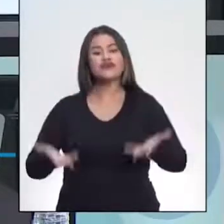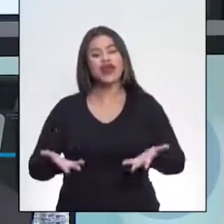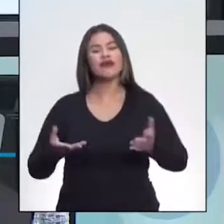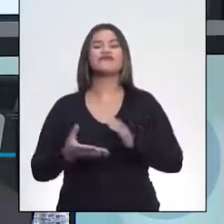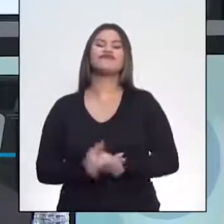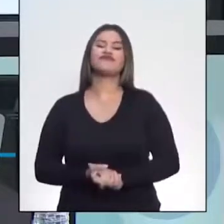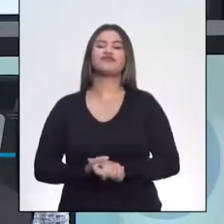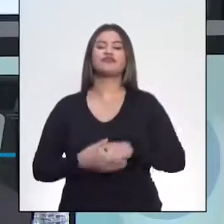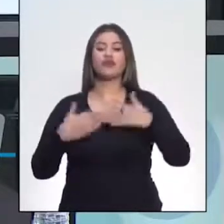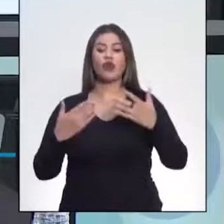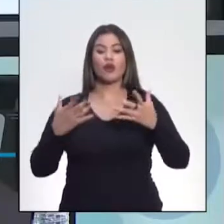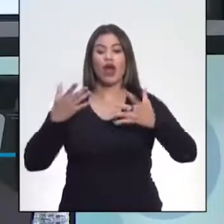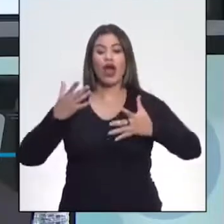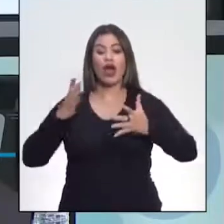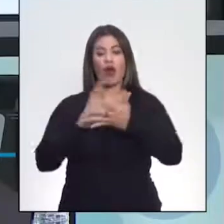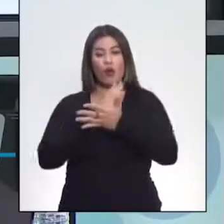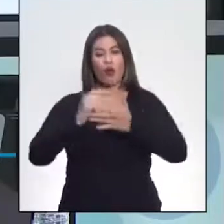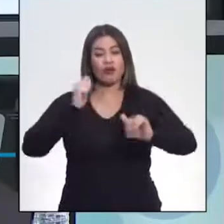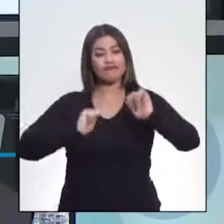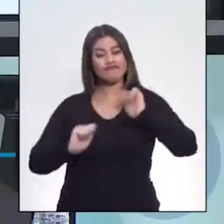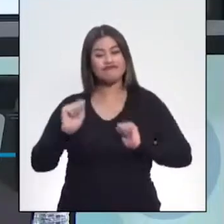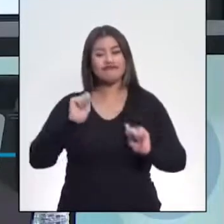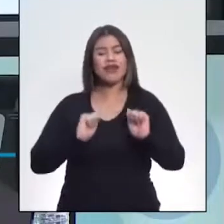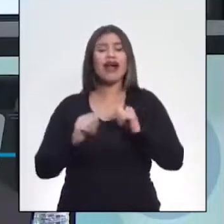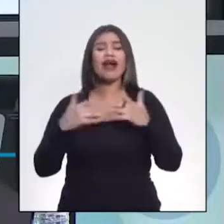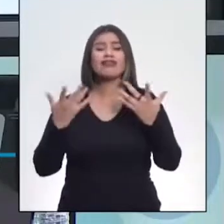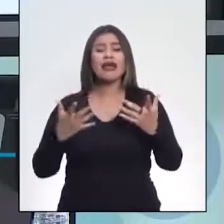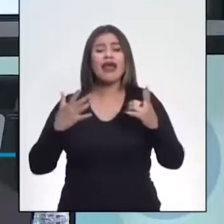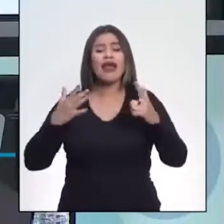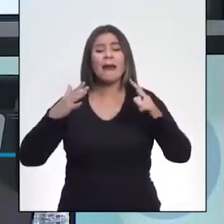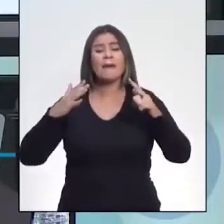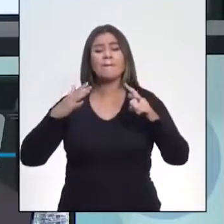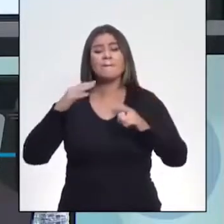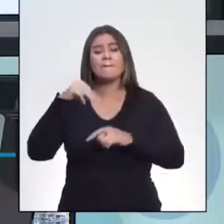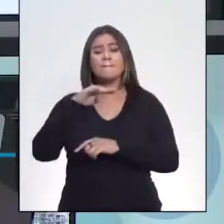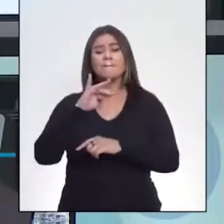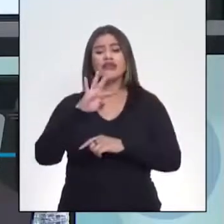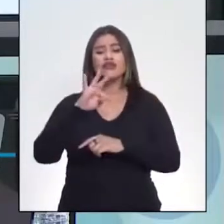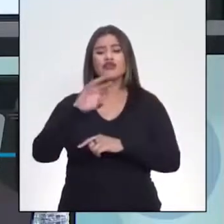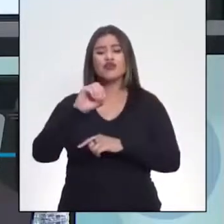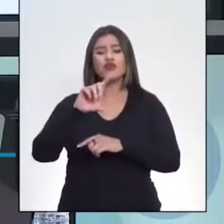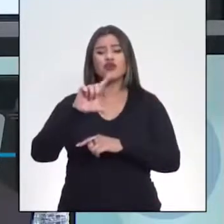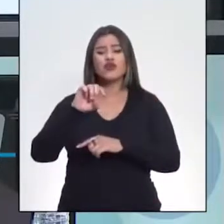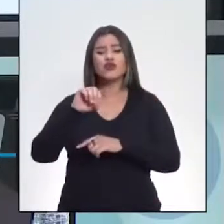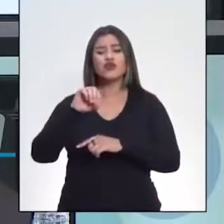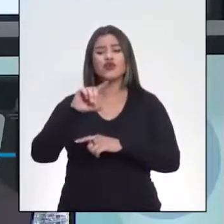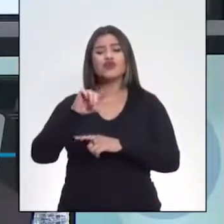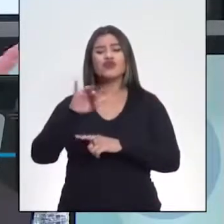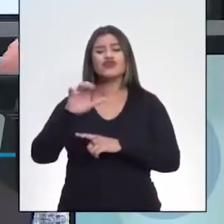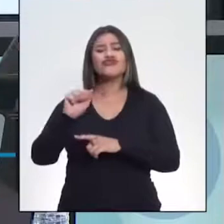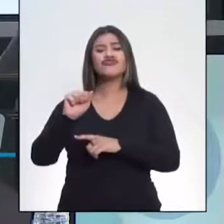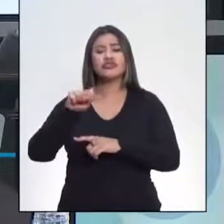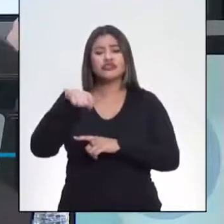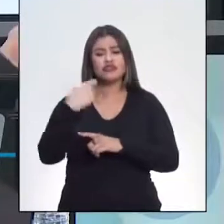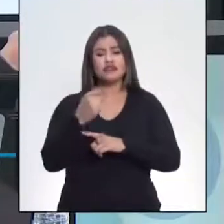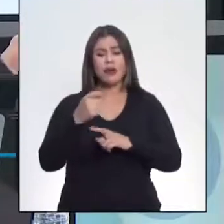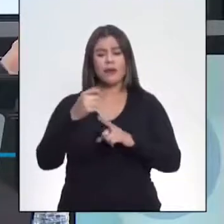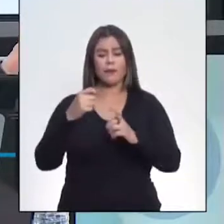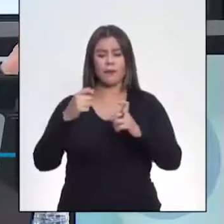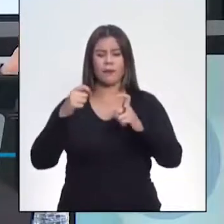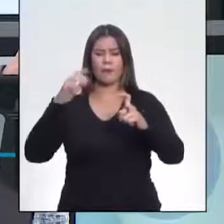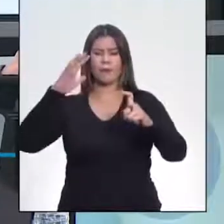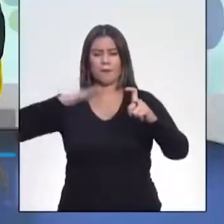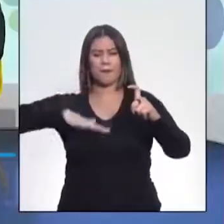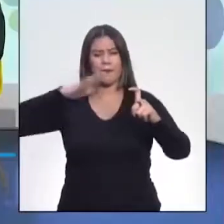mitologia grega vamos lá então quem respondeu Olimpíadas respondeu corretamente alguns falaram Copa do Mundo